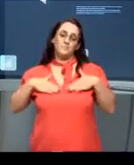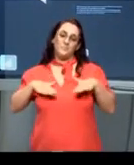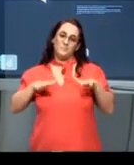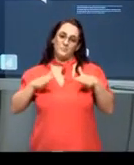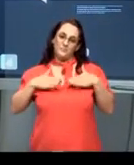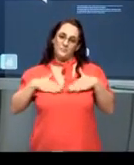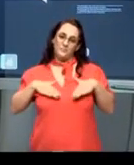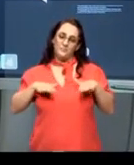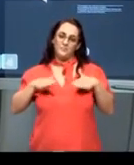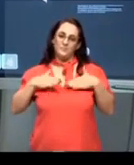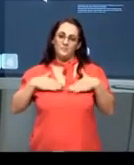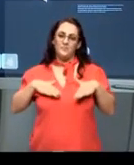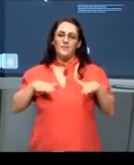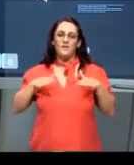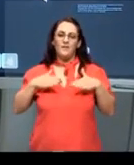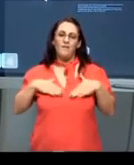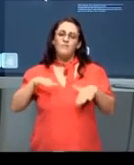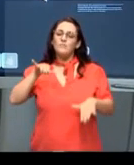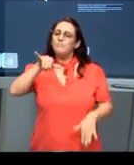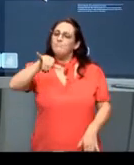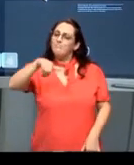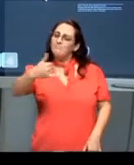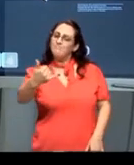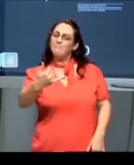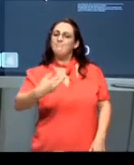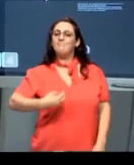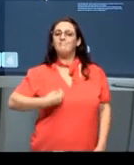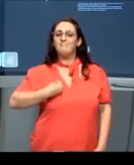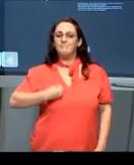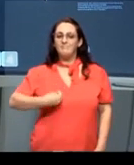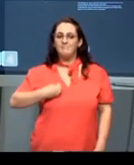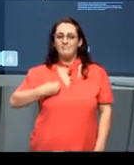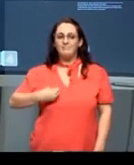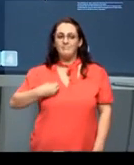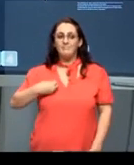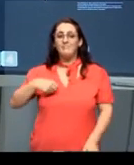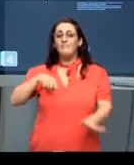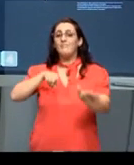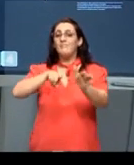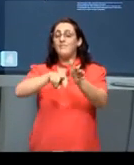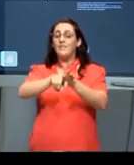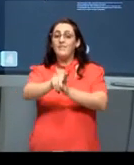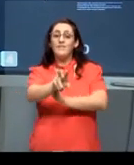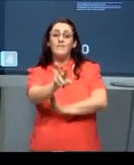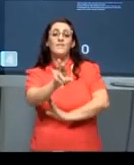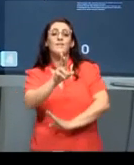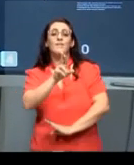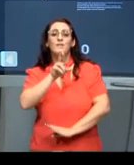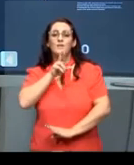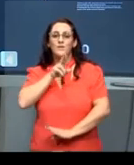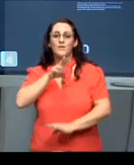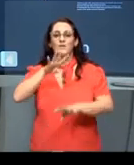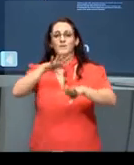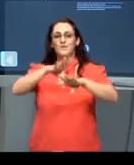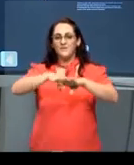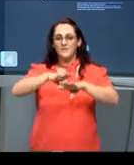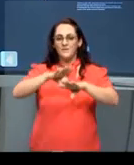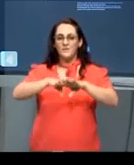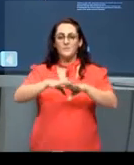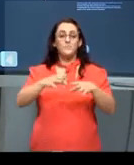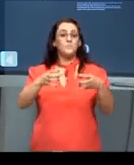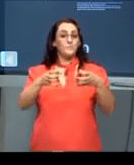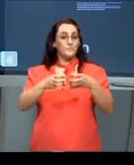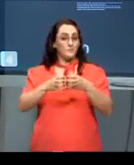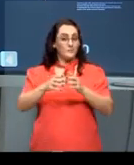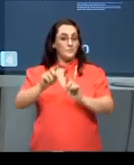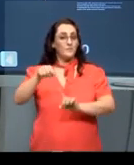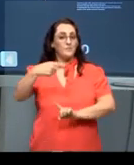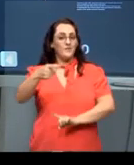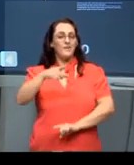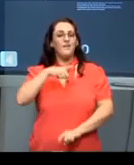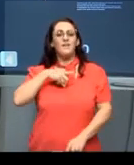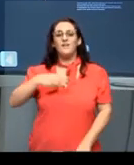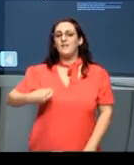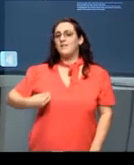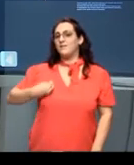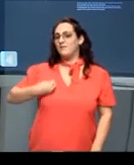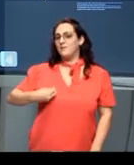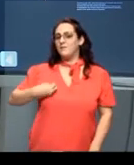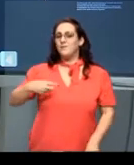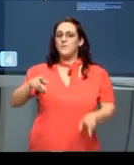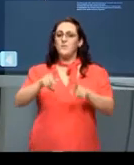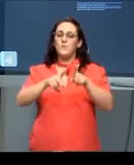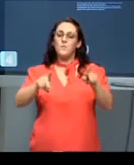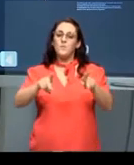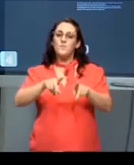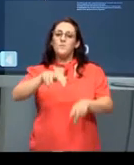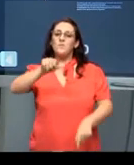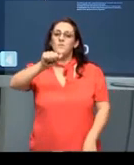intervalo. Aproveite e participe do Tira Dúvidas de Matemática, que no próximo bloco contará com a participação do